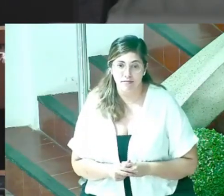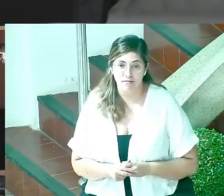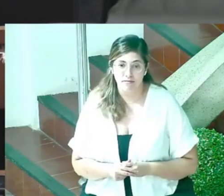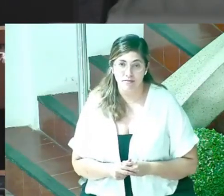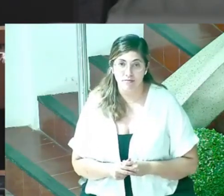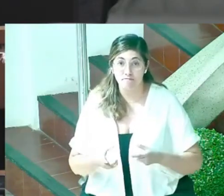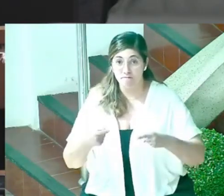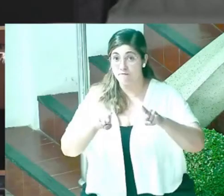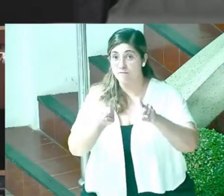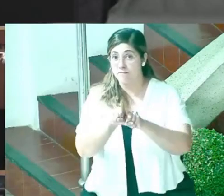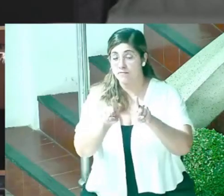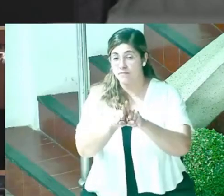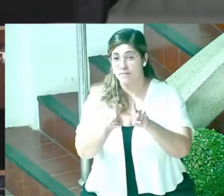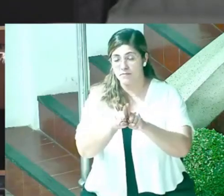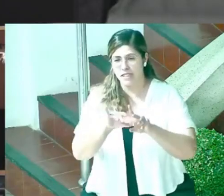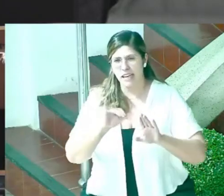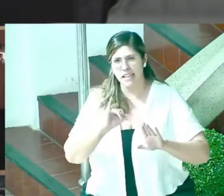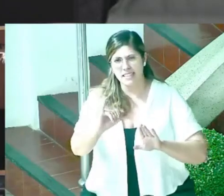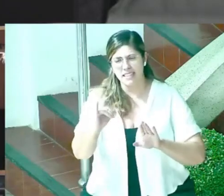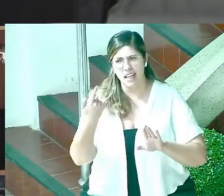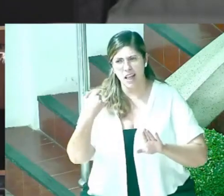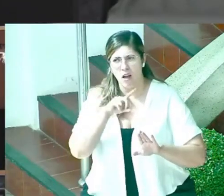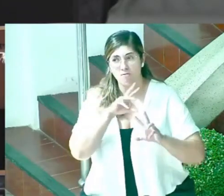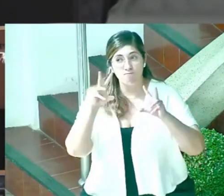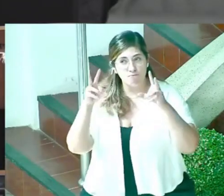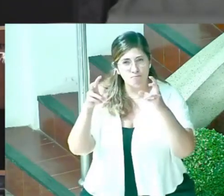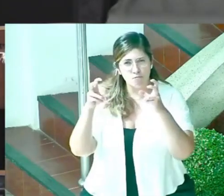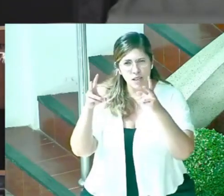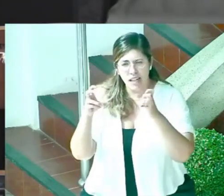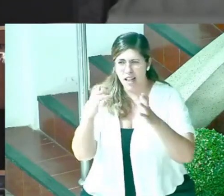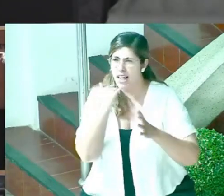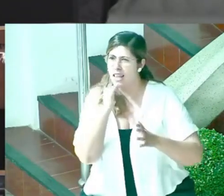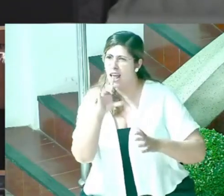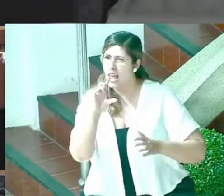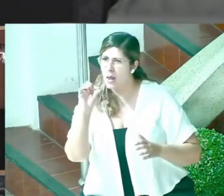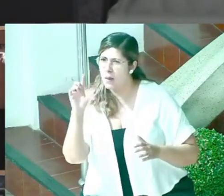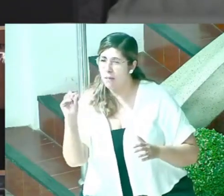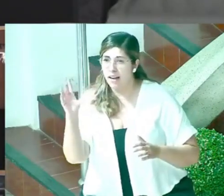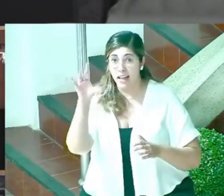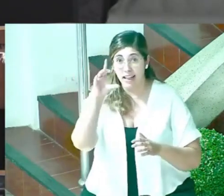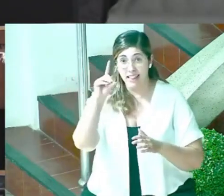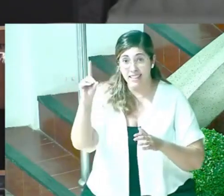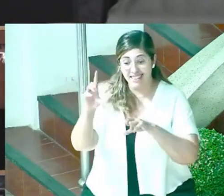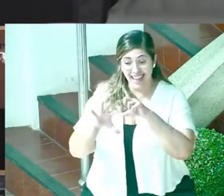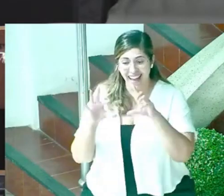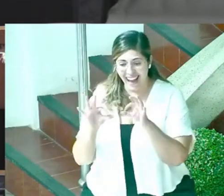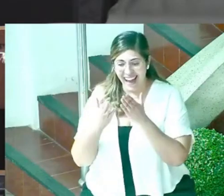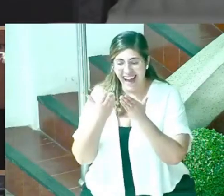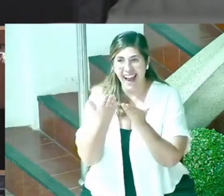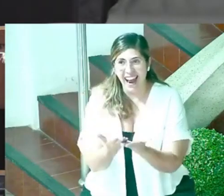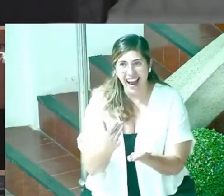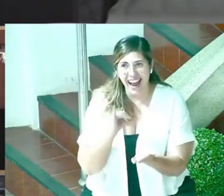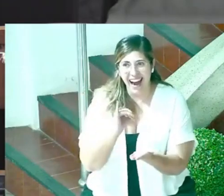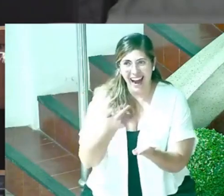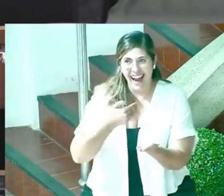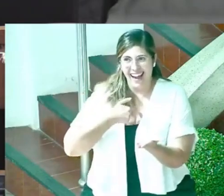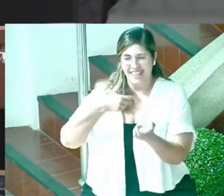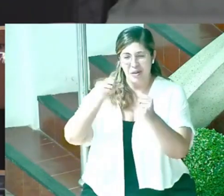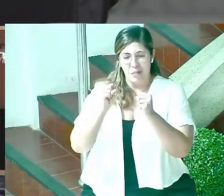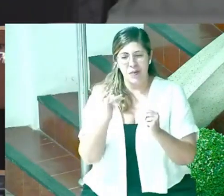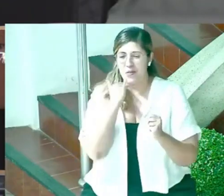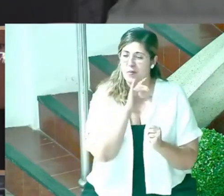nossas dívidas, assim como nós temos perdoado aos nossos devedores. Porque se